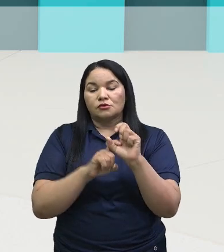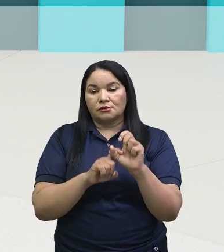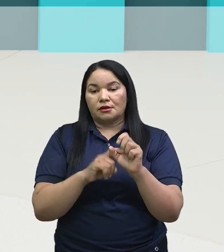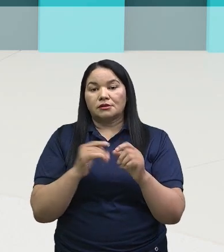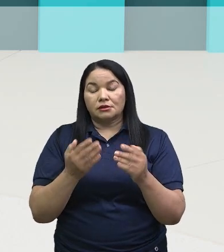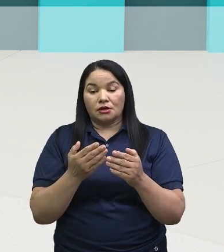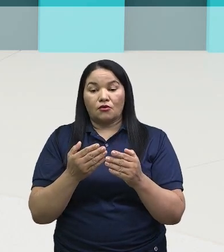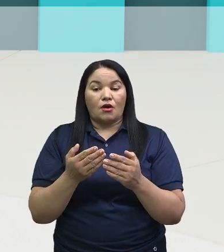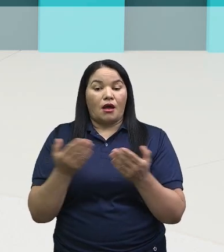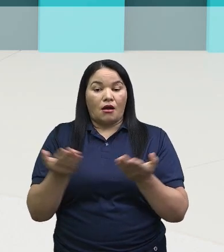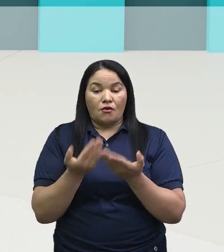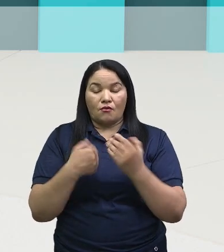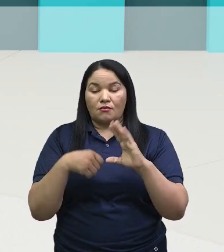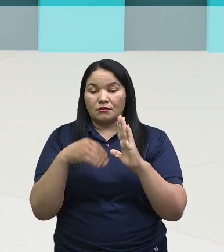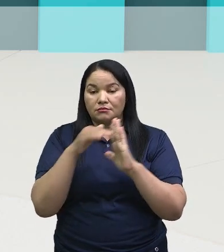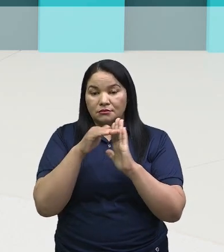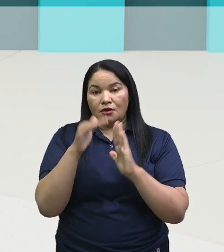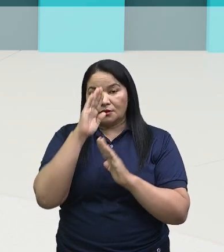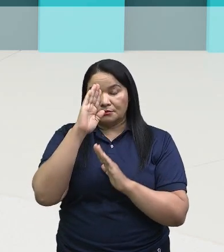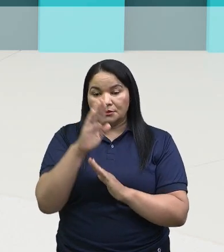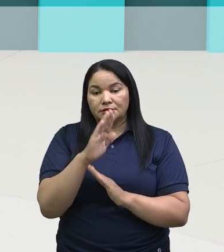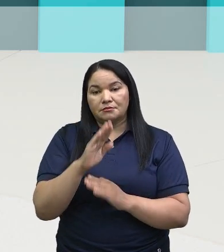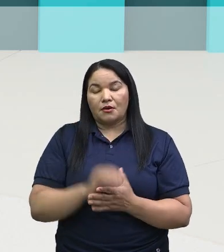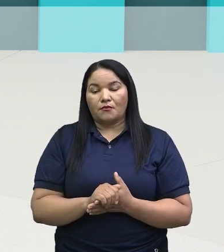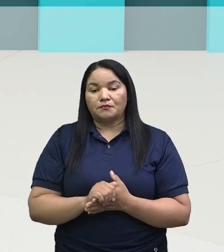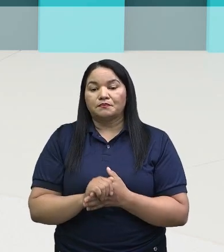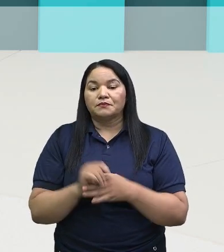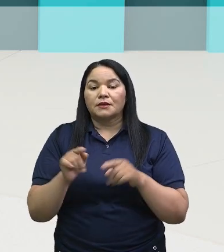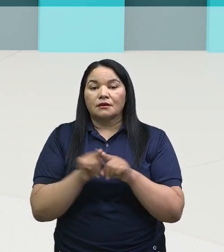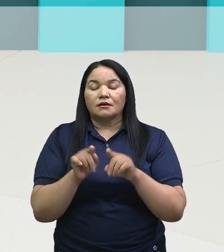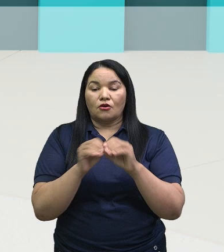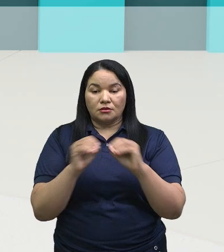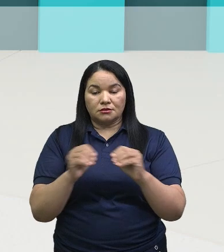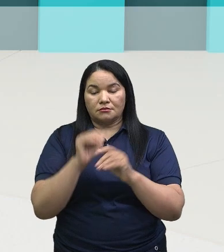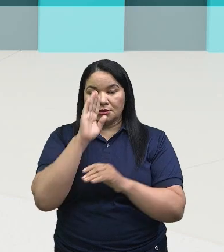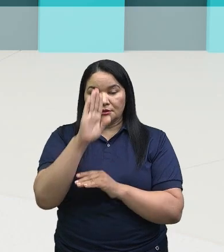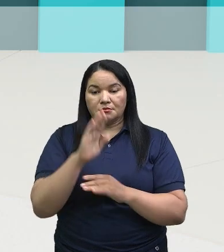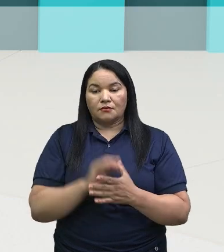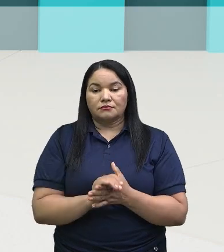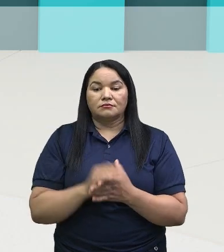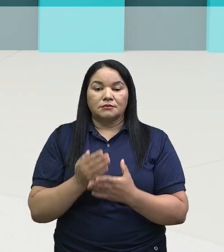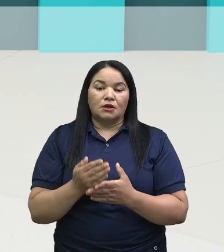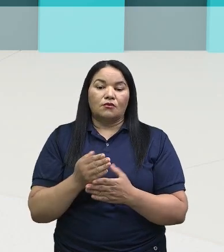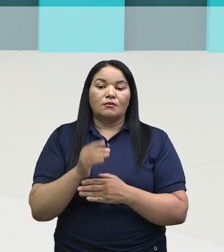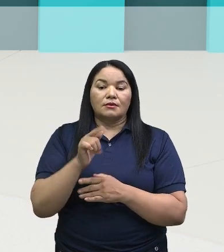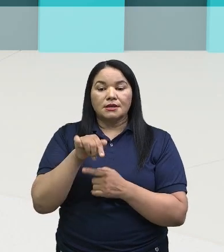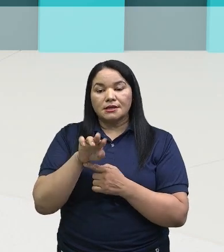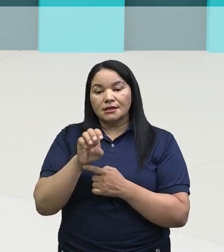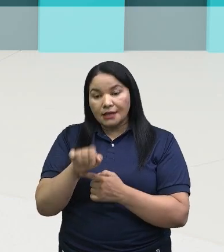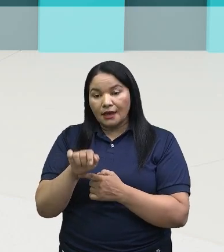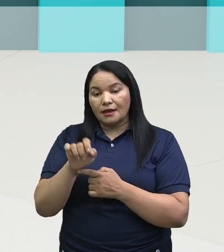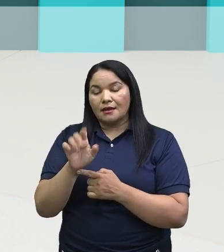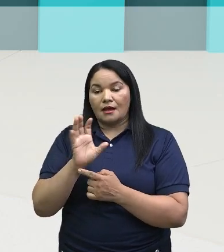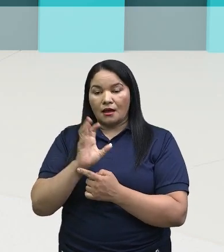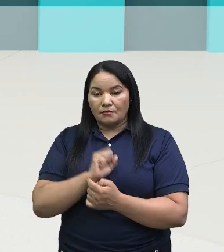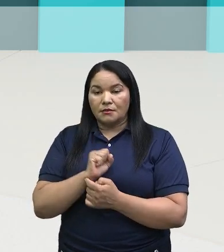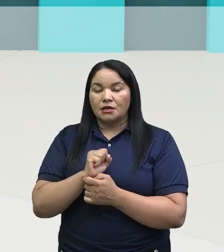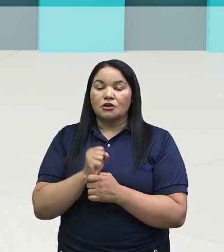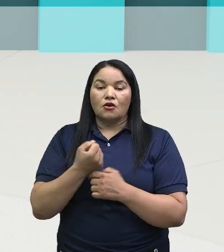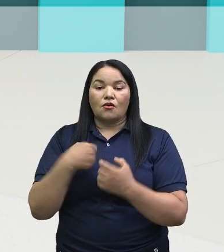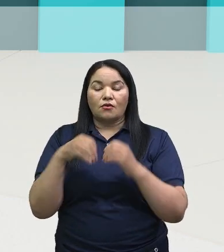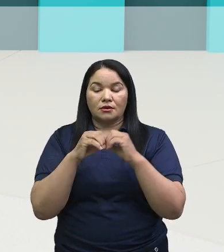classificá-la como oração principal, beleza? Que amei é a oração subordinada adjetiva